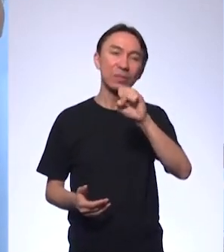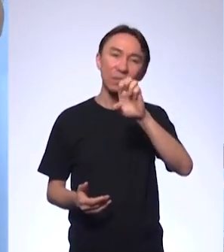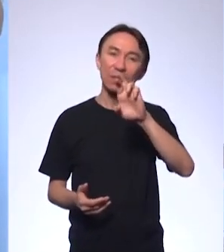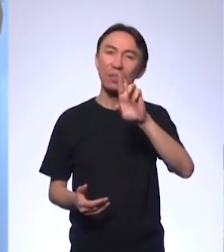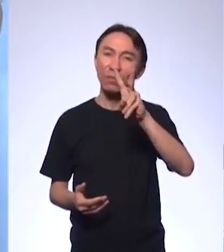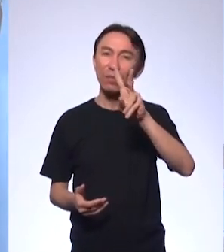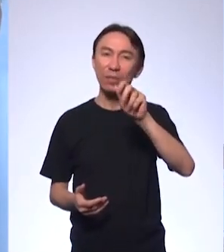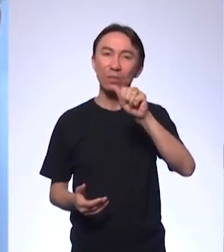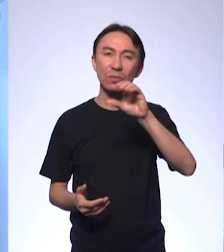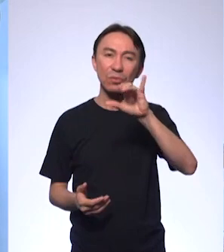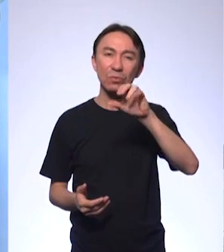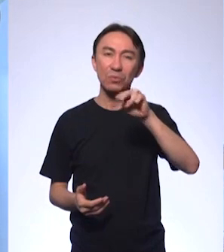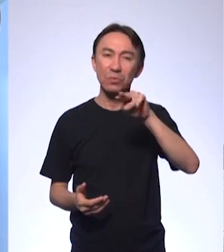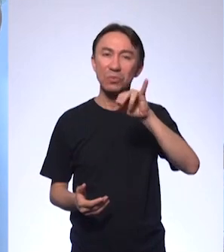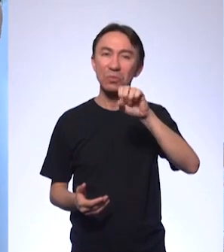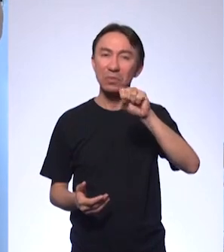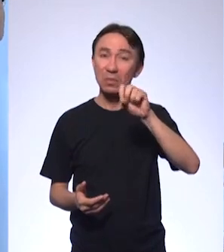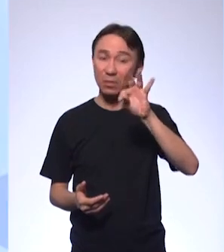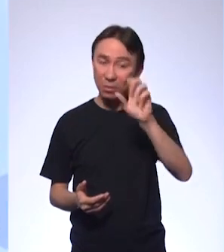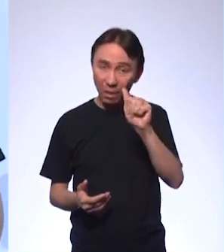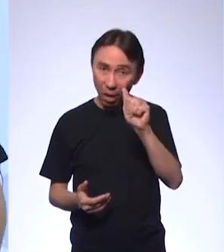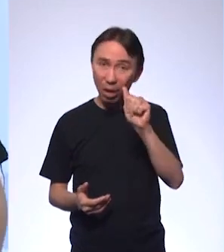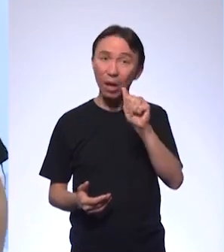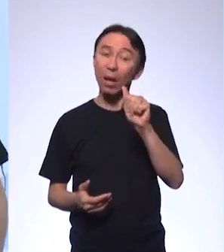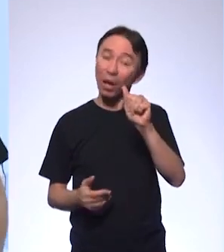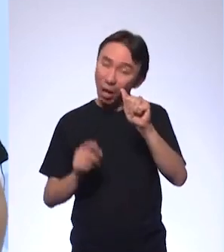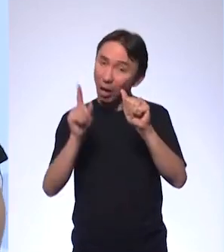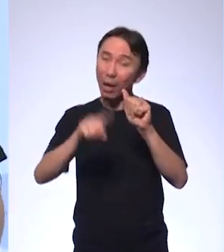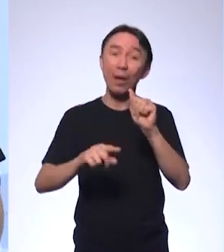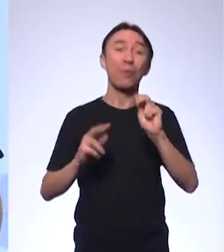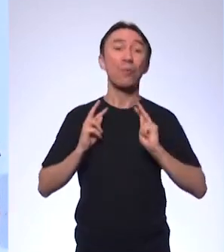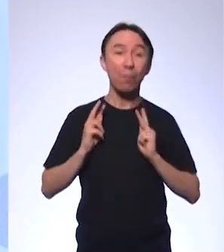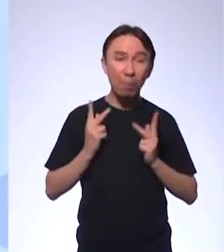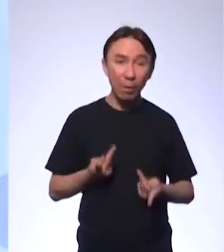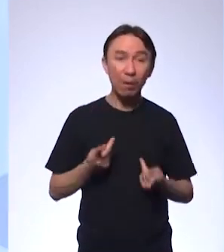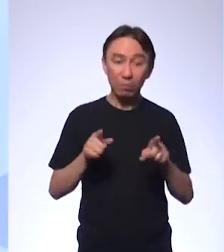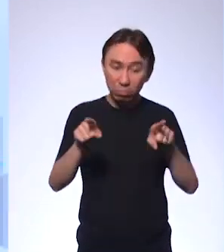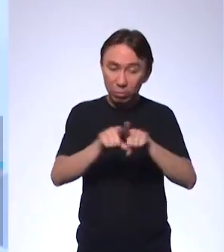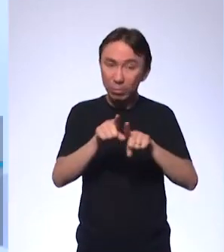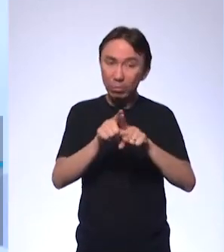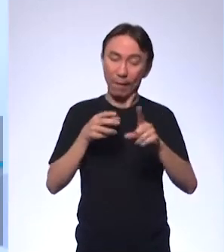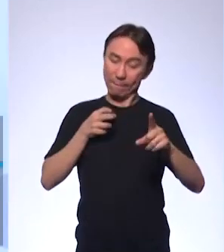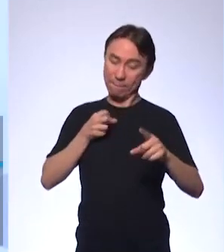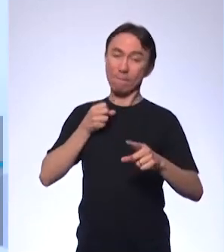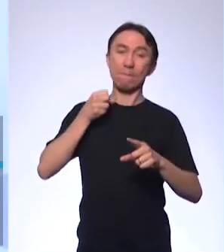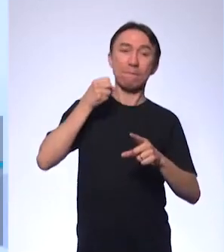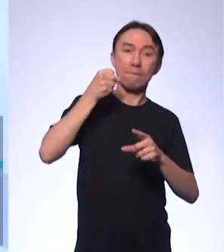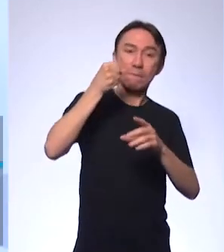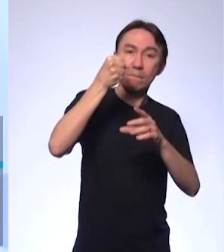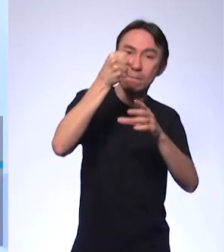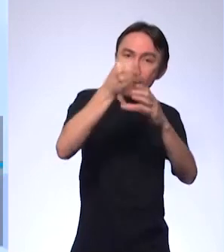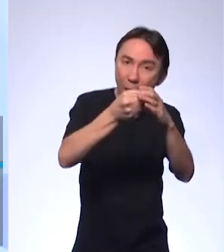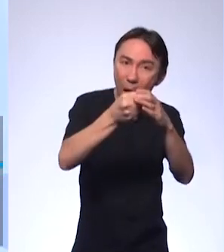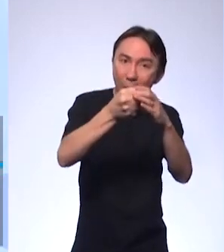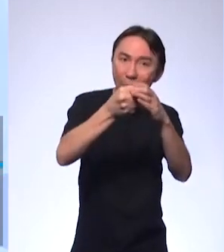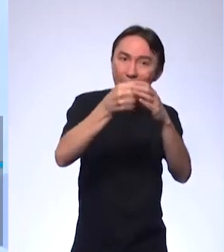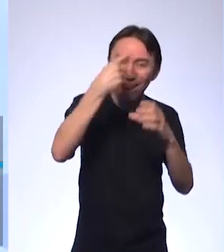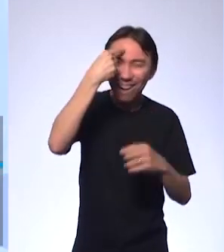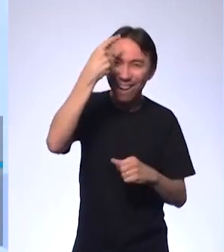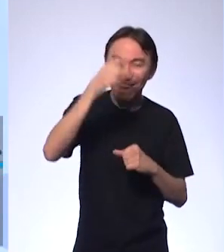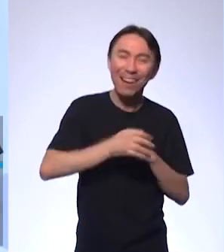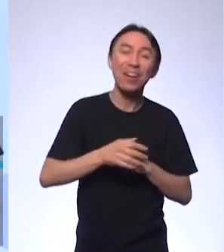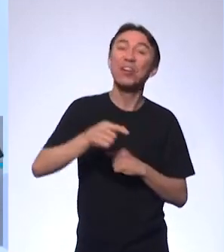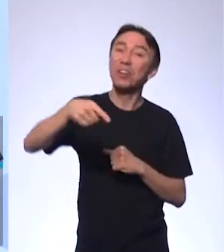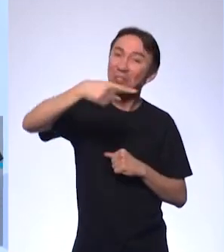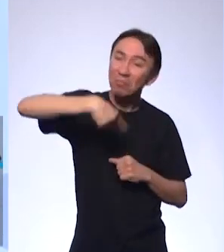ser humano. Né? Então, ela inclui ali a nossa espécie, né? Como eu falei, aí somos mais uma espécie no